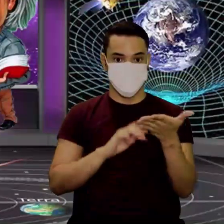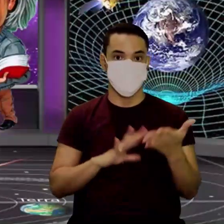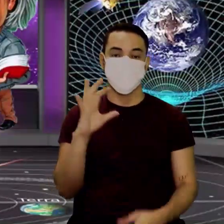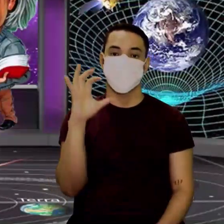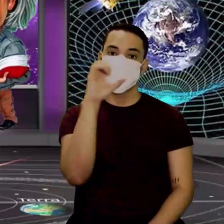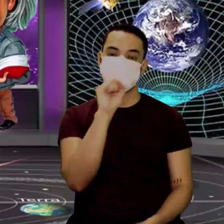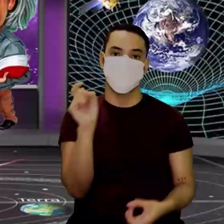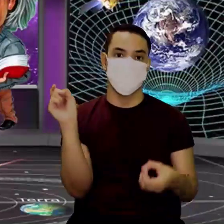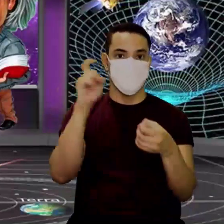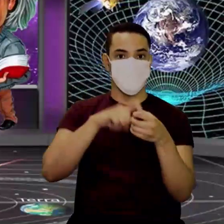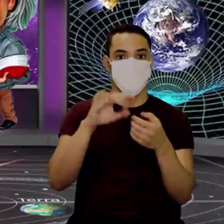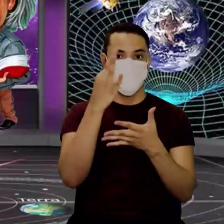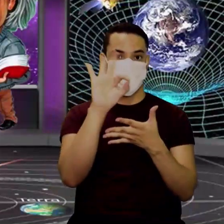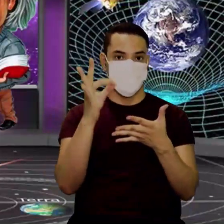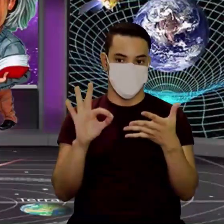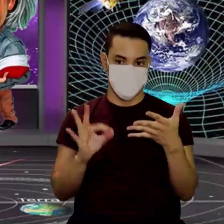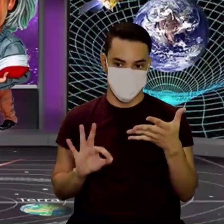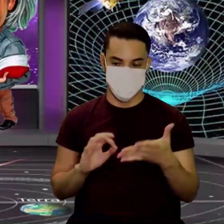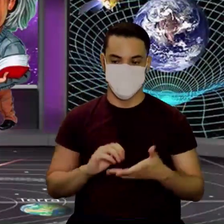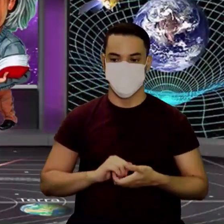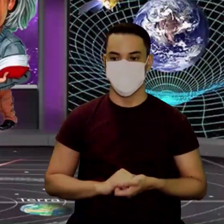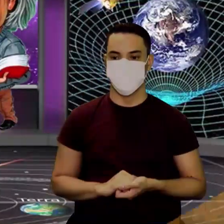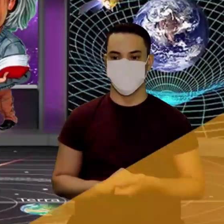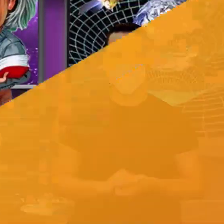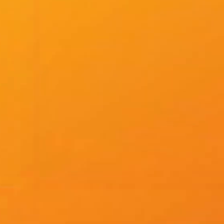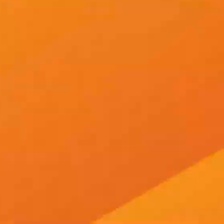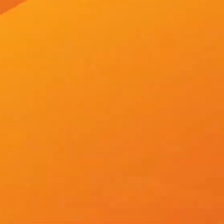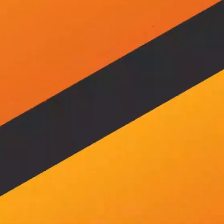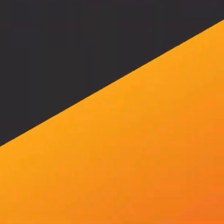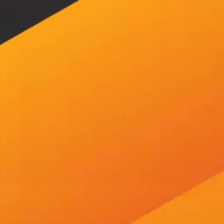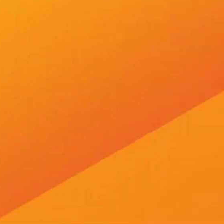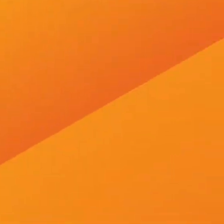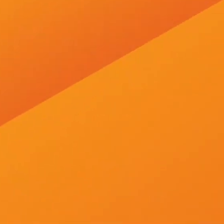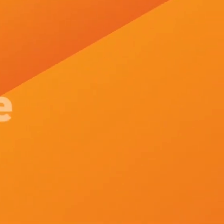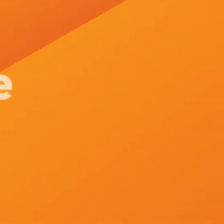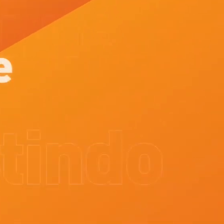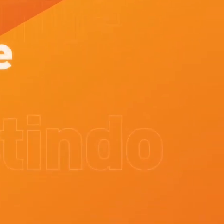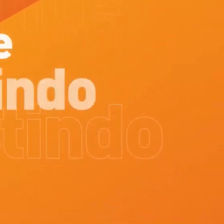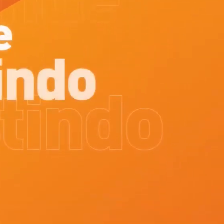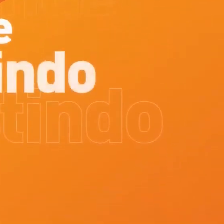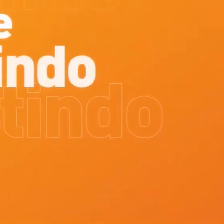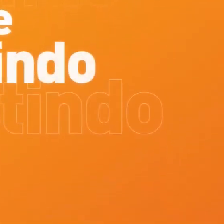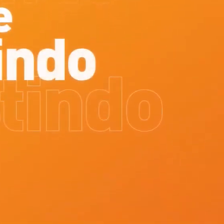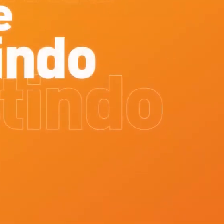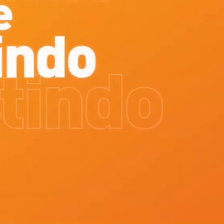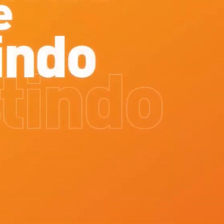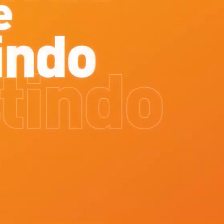já nós voltamos corrigindo. Vamos lá.